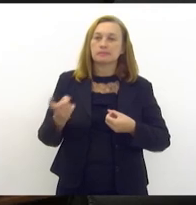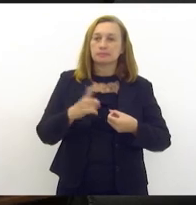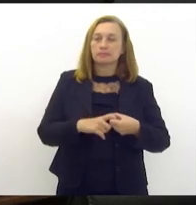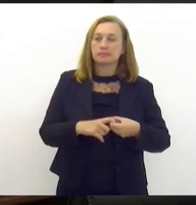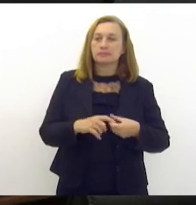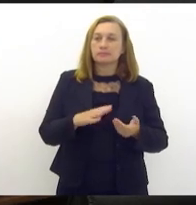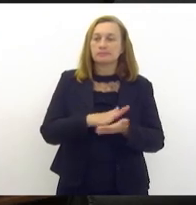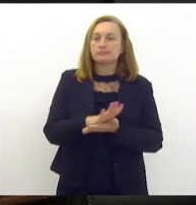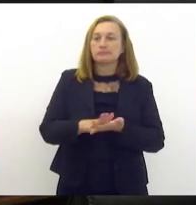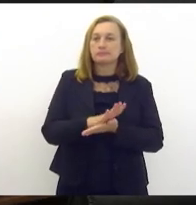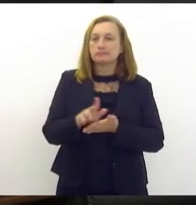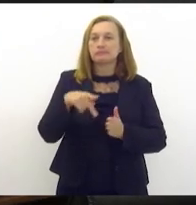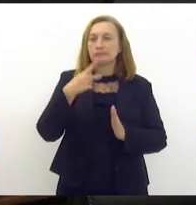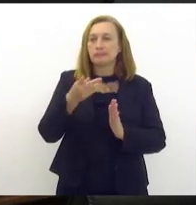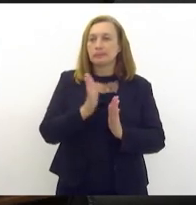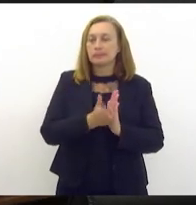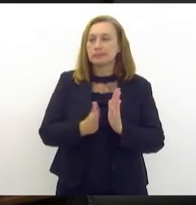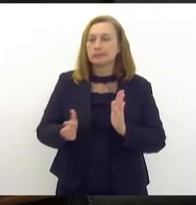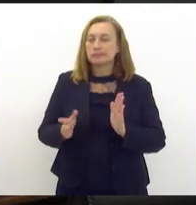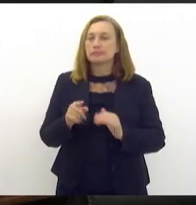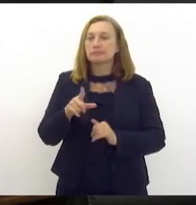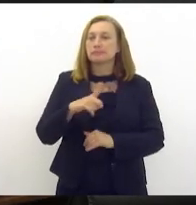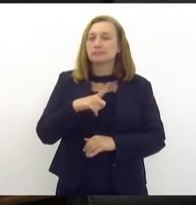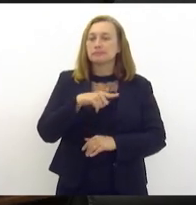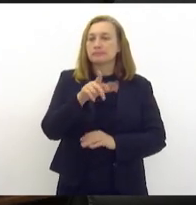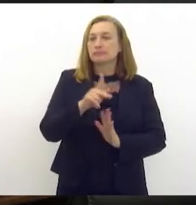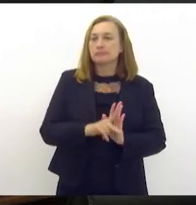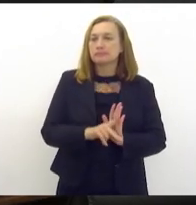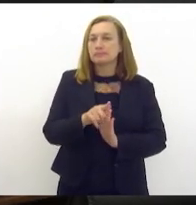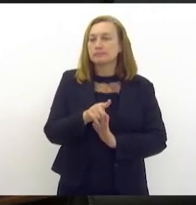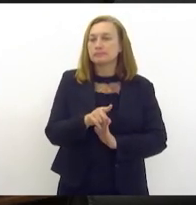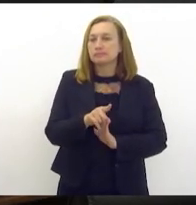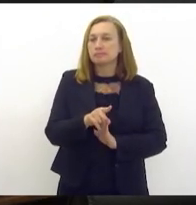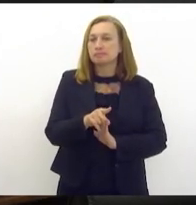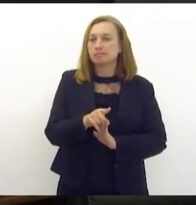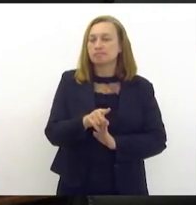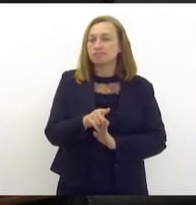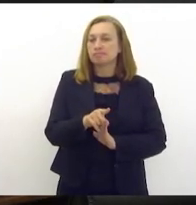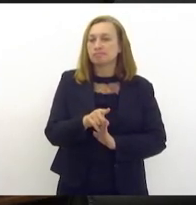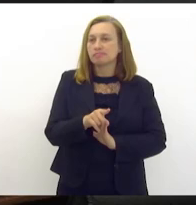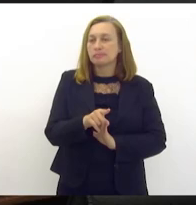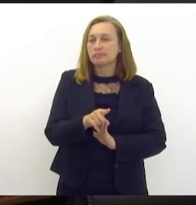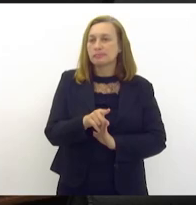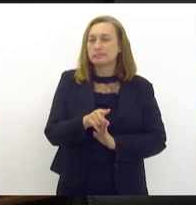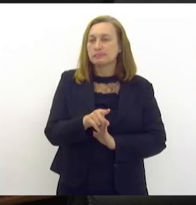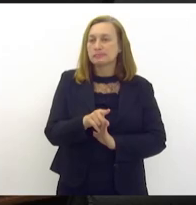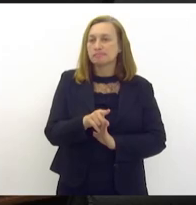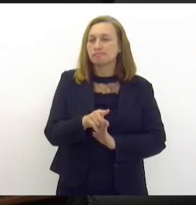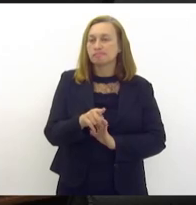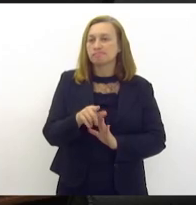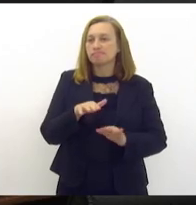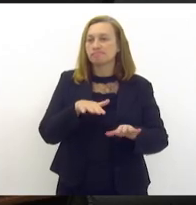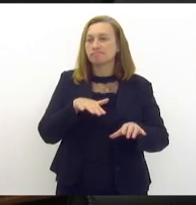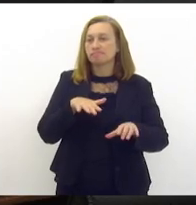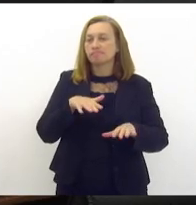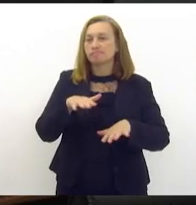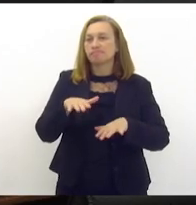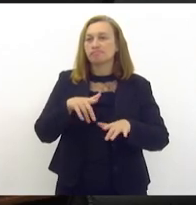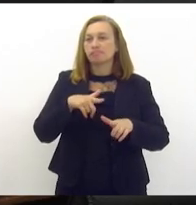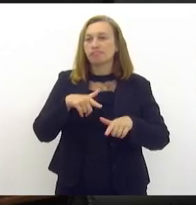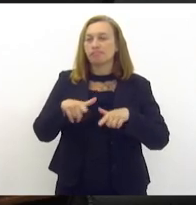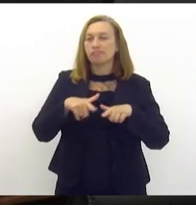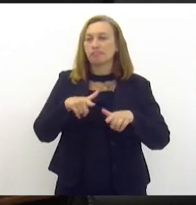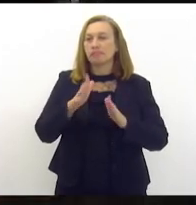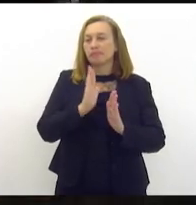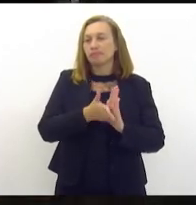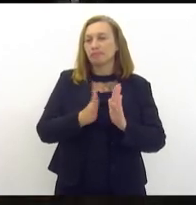Não, tem esse projeto aqui do... Vamos chamar, a presidente chama os trabalhos às ordens